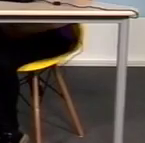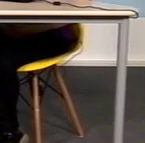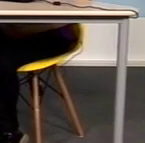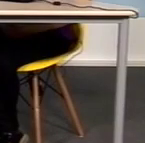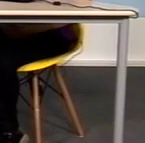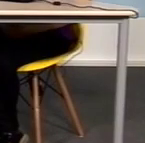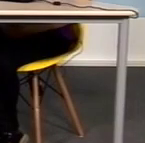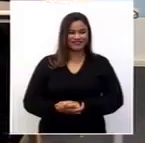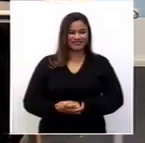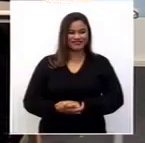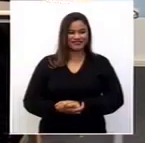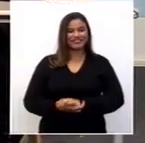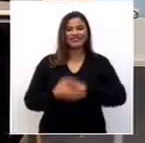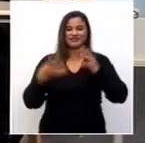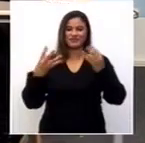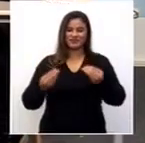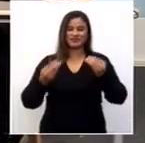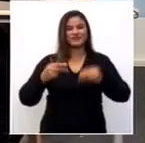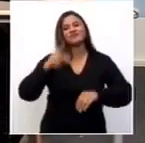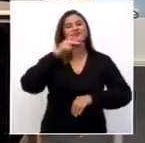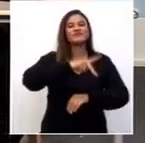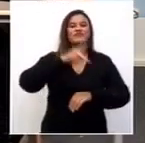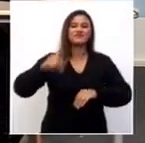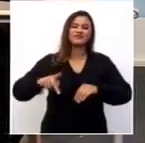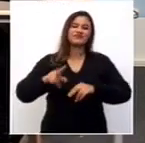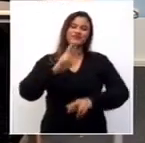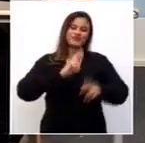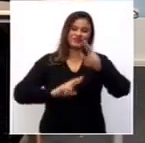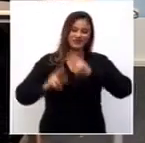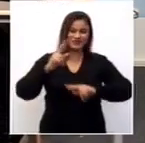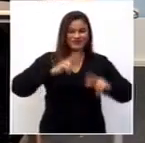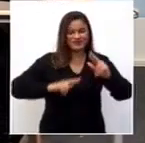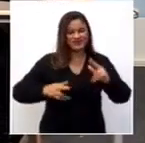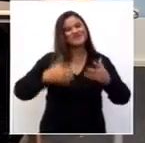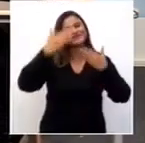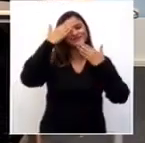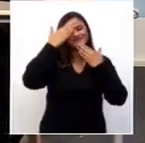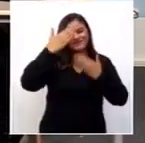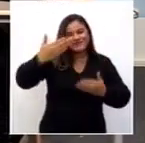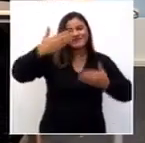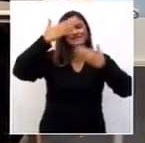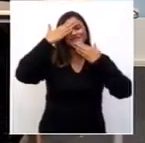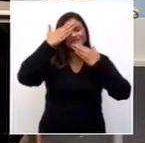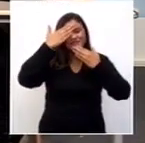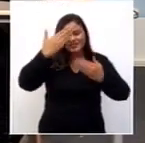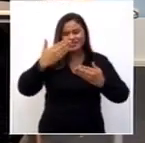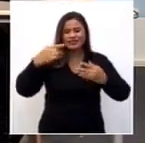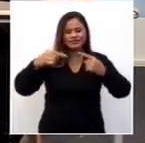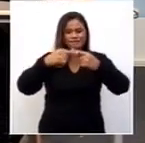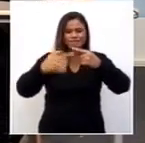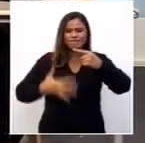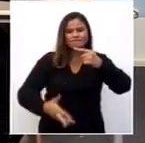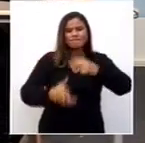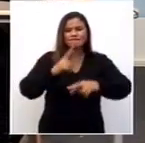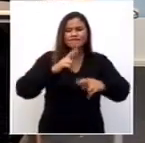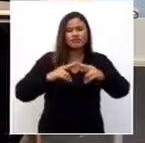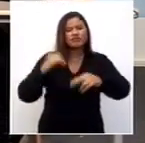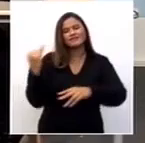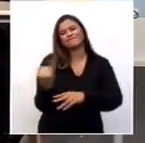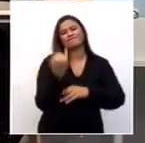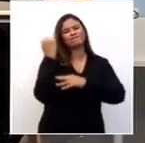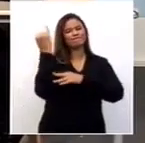tivemos muitas considerações, os professores. Gostaria de agradecer, dizer o quanto é importante, mesmo que